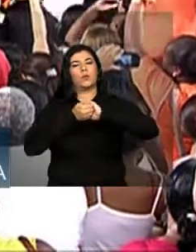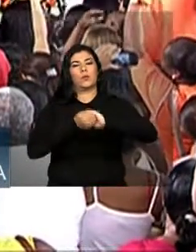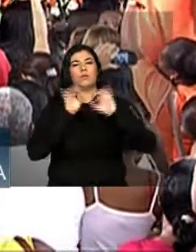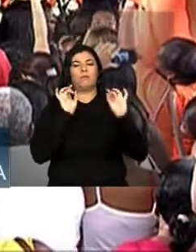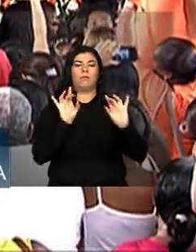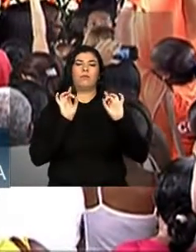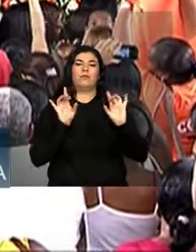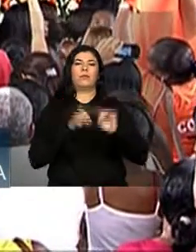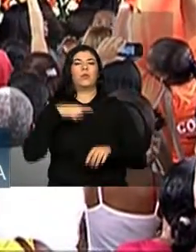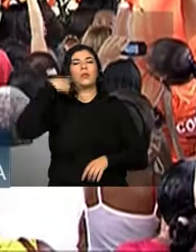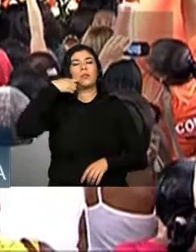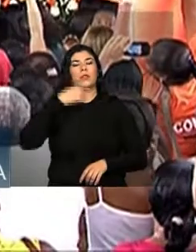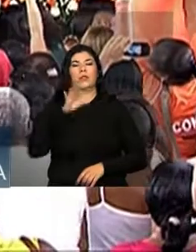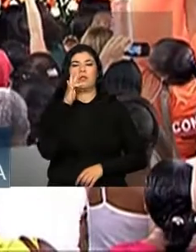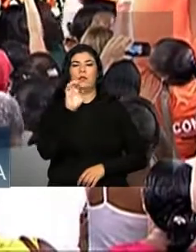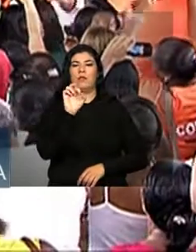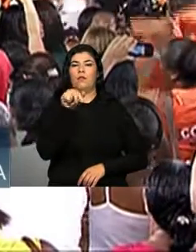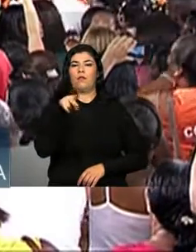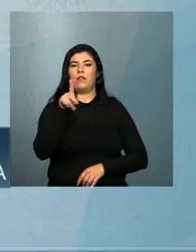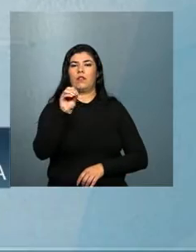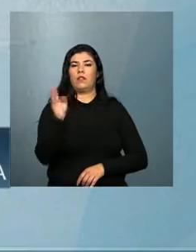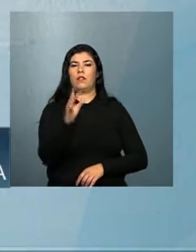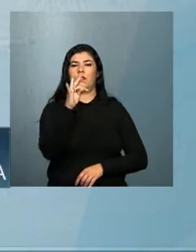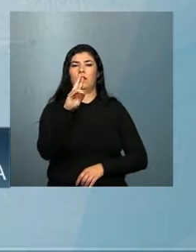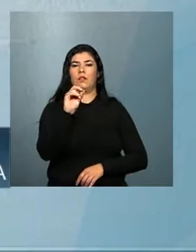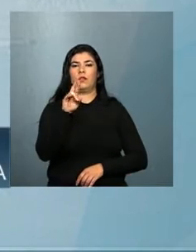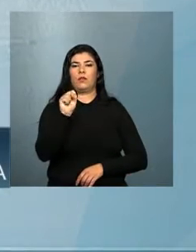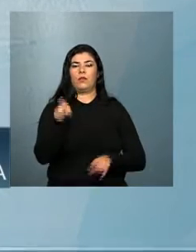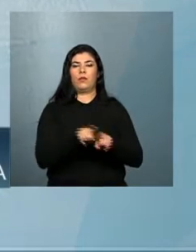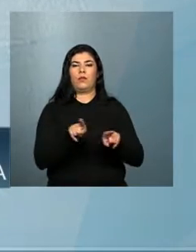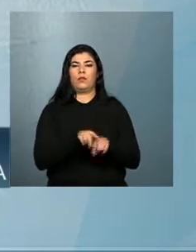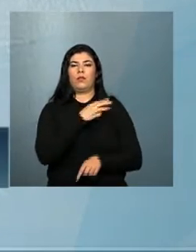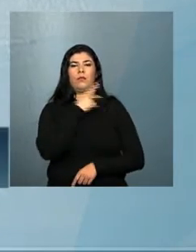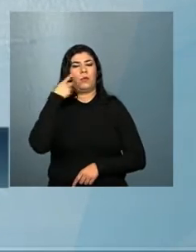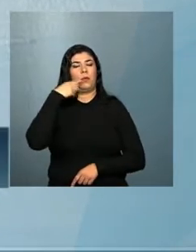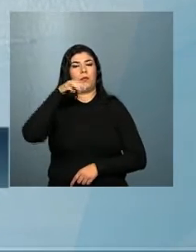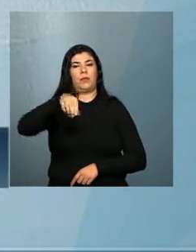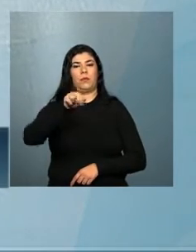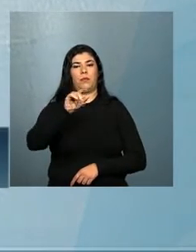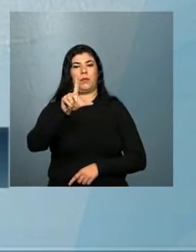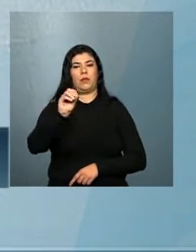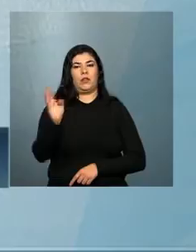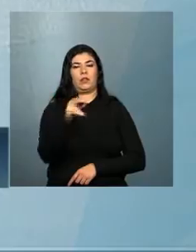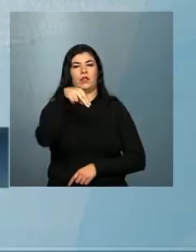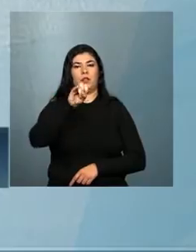o deputado Fernando Torres, deputado federal, e o deputado Marcelo Nilo, presidente da Assembleia